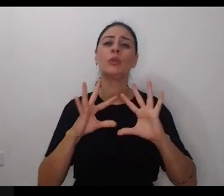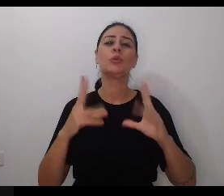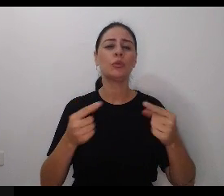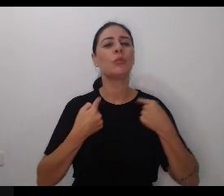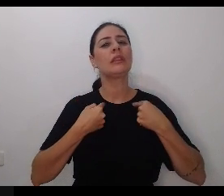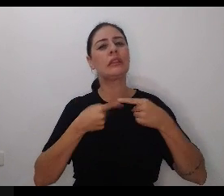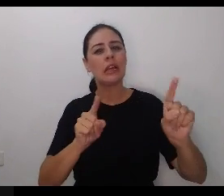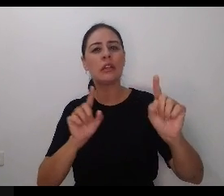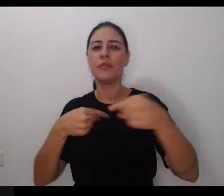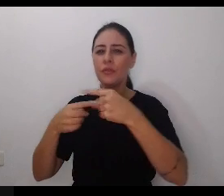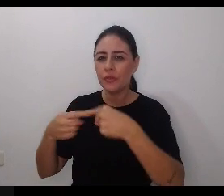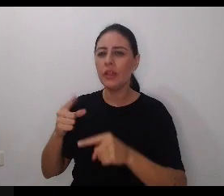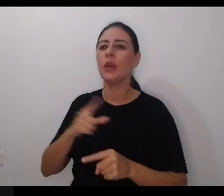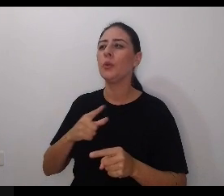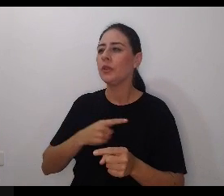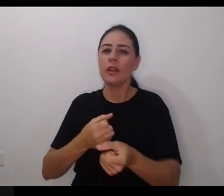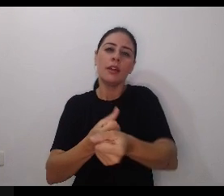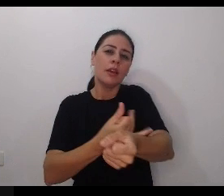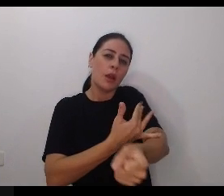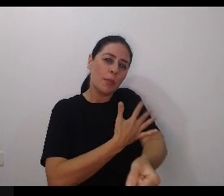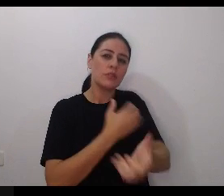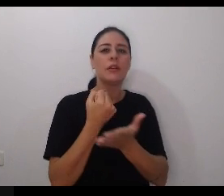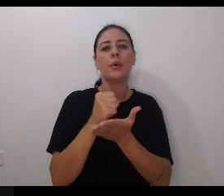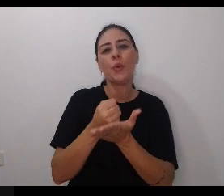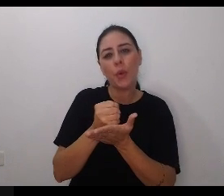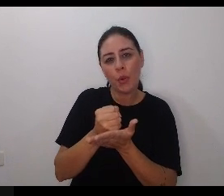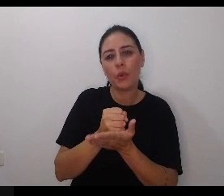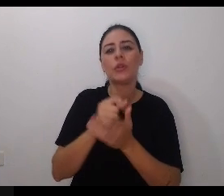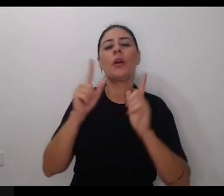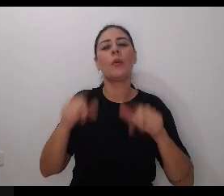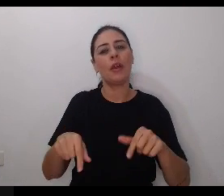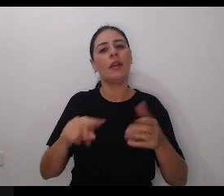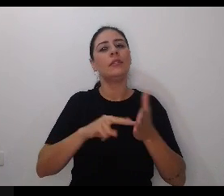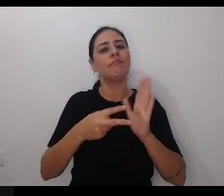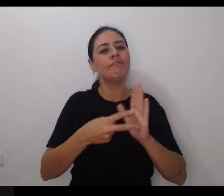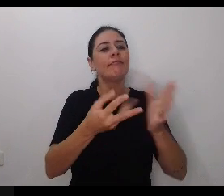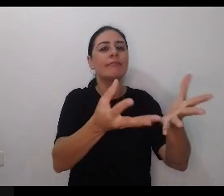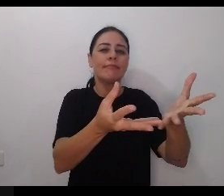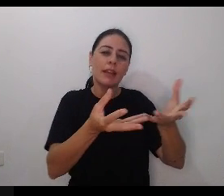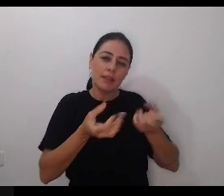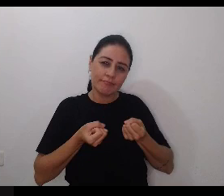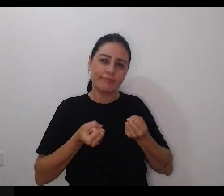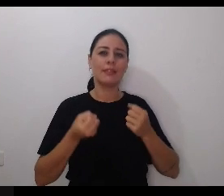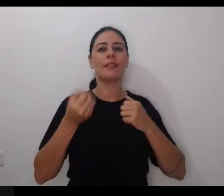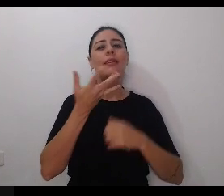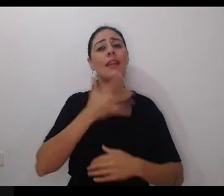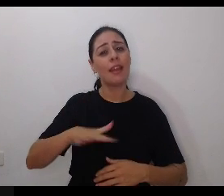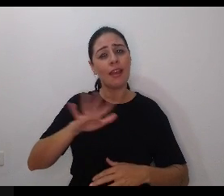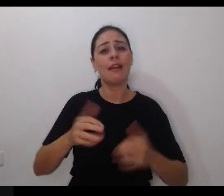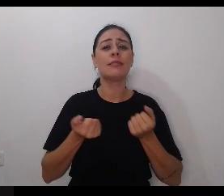para a convivência de todos, né? O estresse de todos está mais alto, né? Tá todo mundo